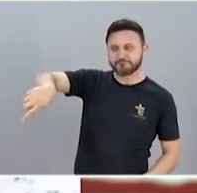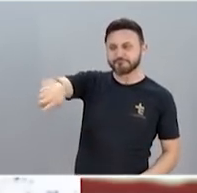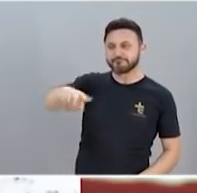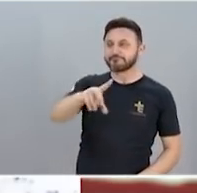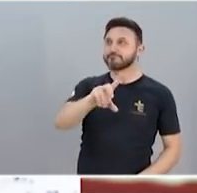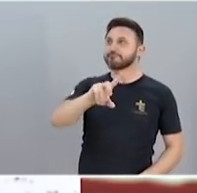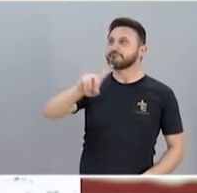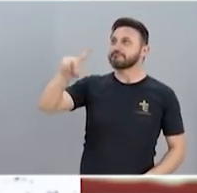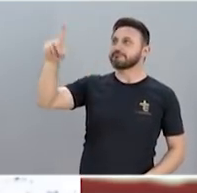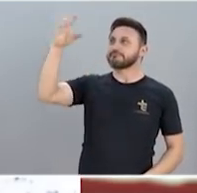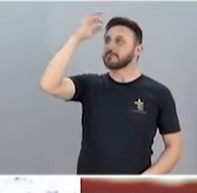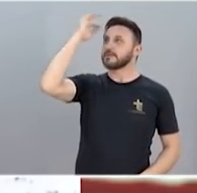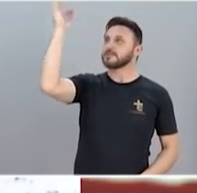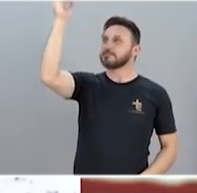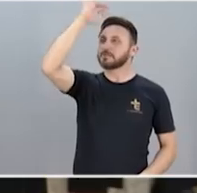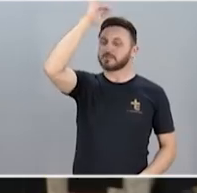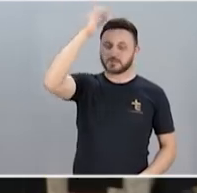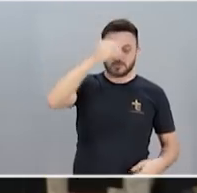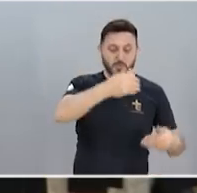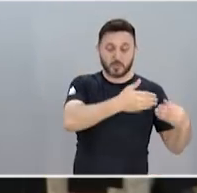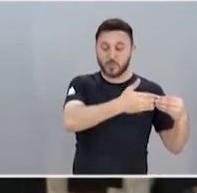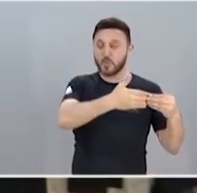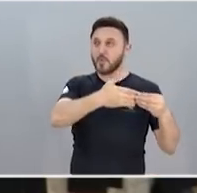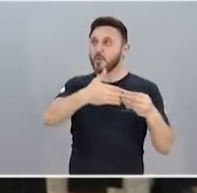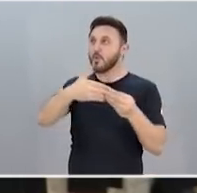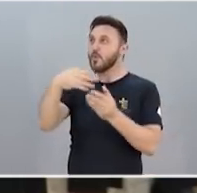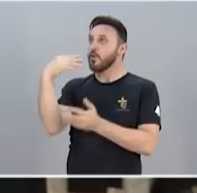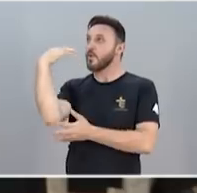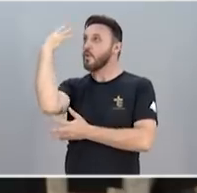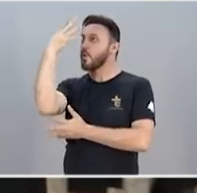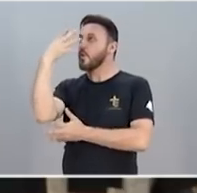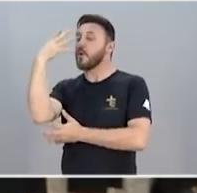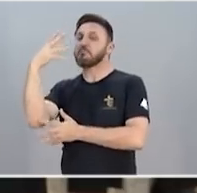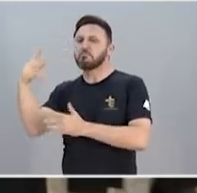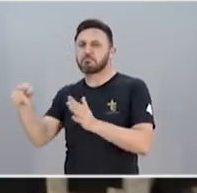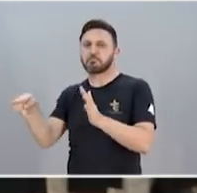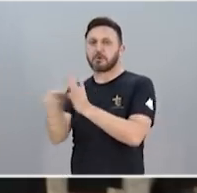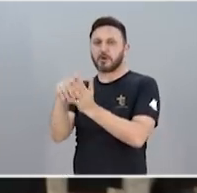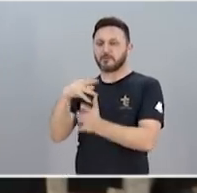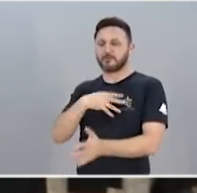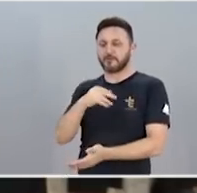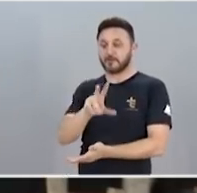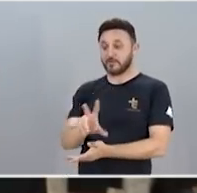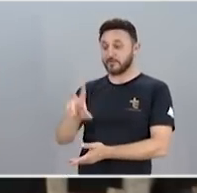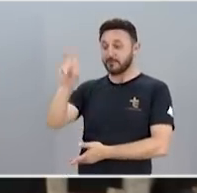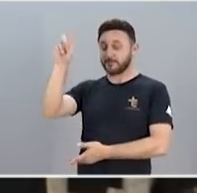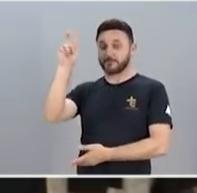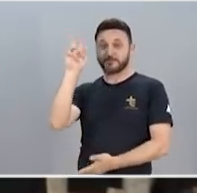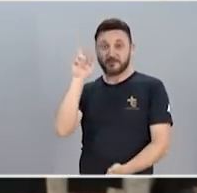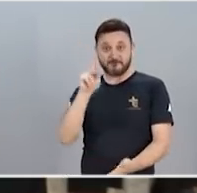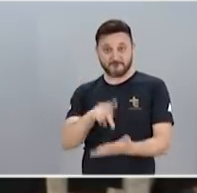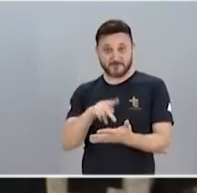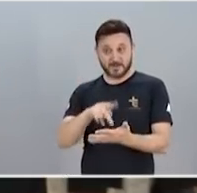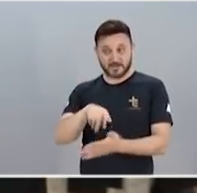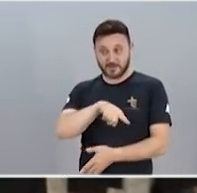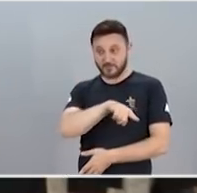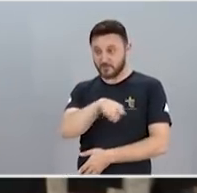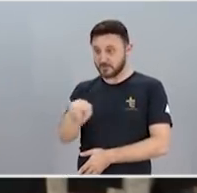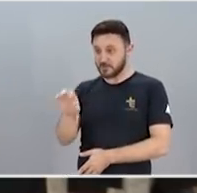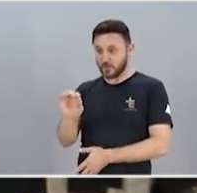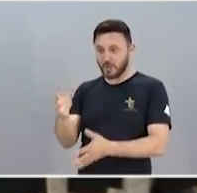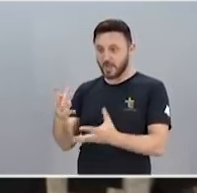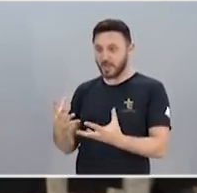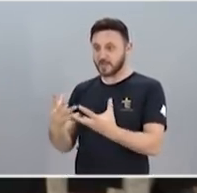conduzir pelo Espírito de Deus são filhos de Deus. De fato, vós não recebestes